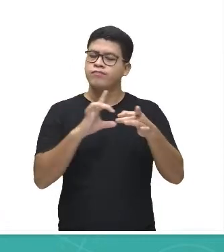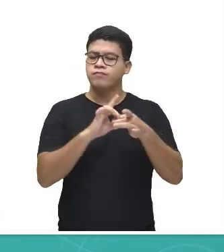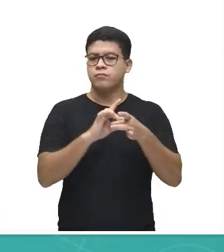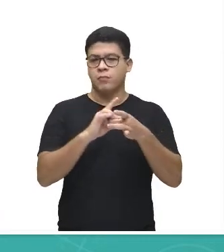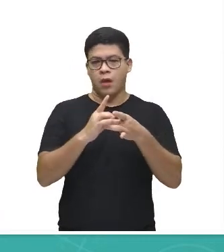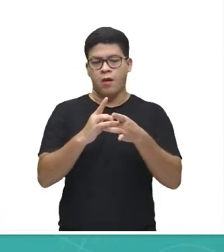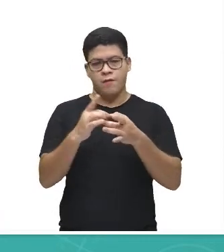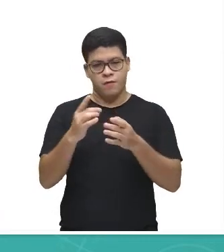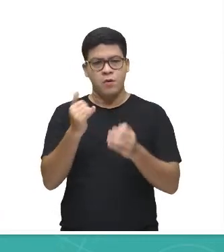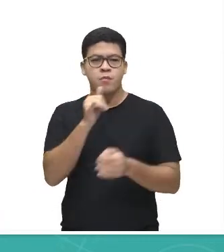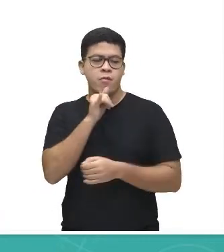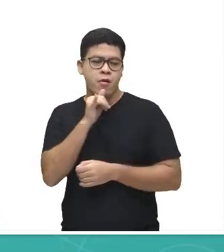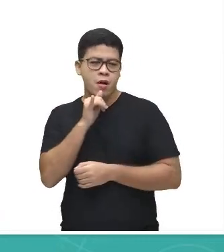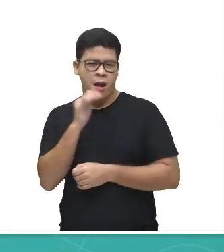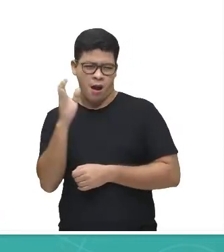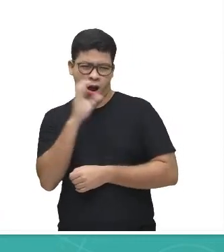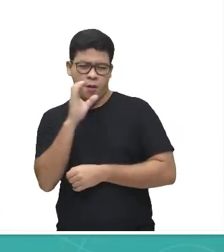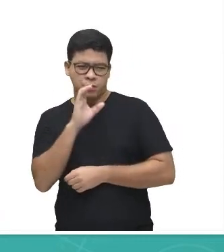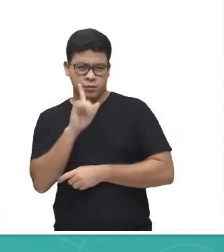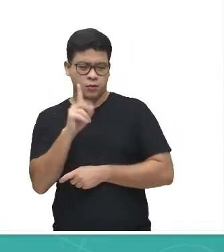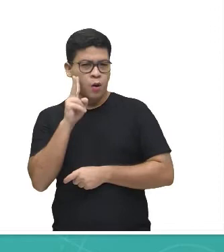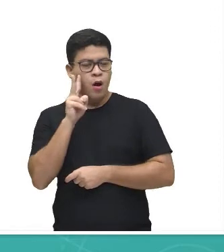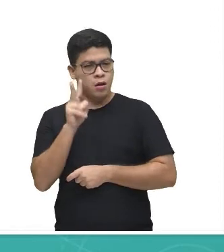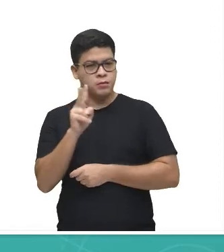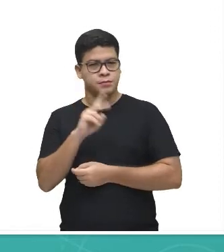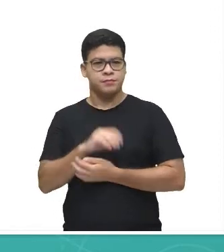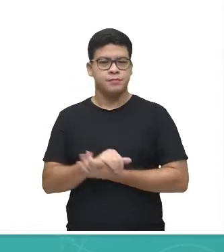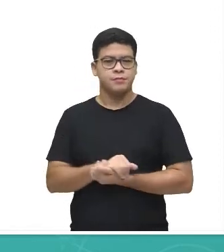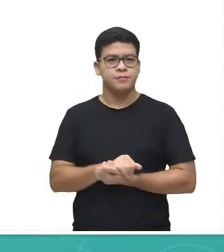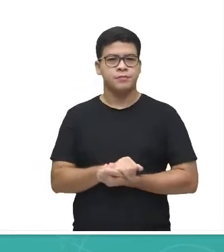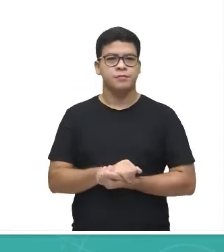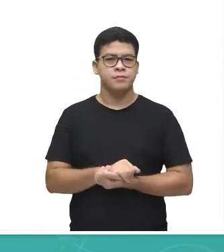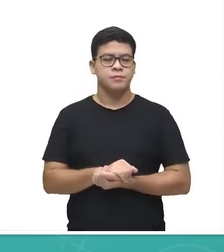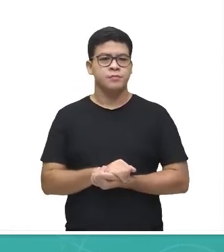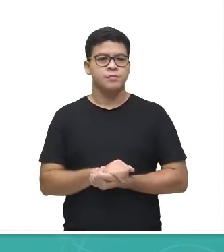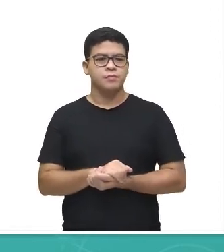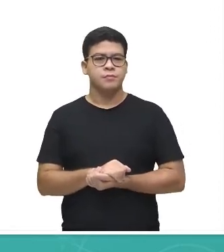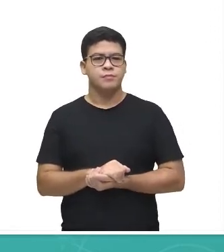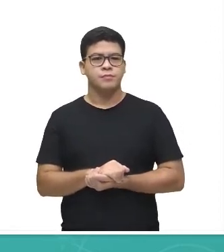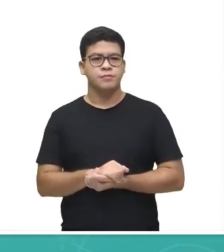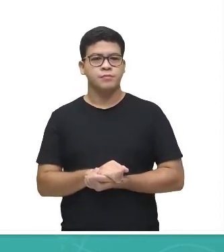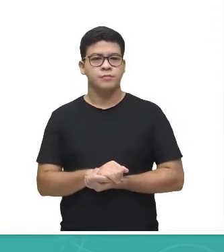ver um exemplo rapidamente? Olha esse exemplo.